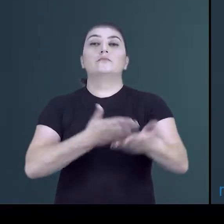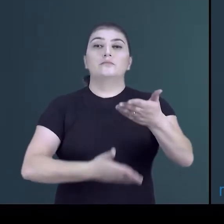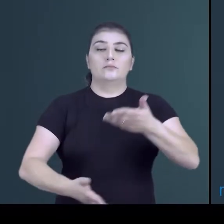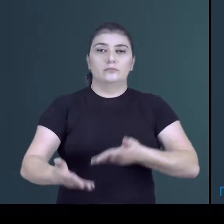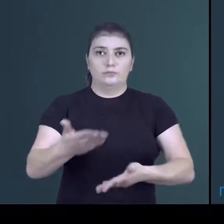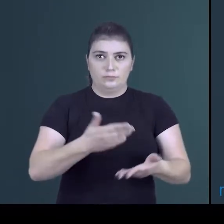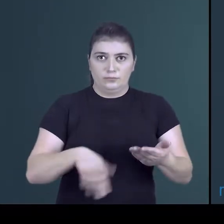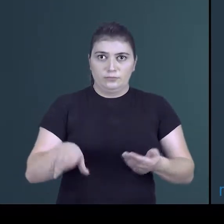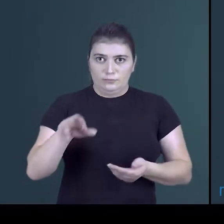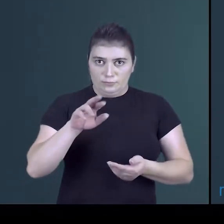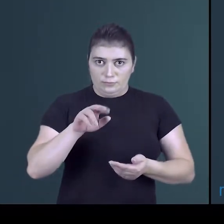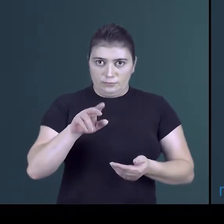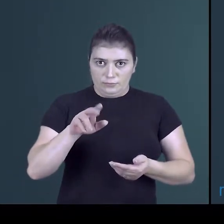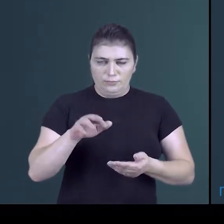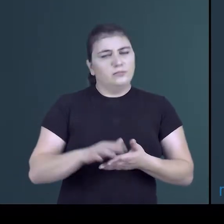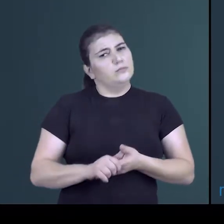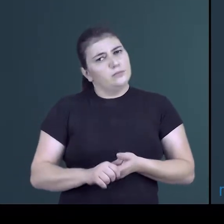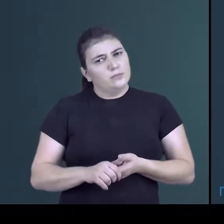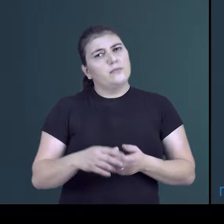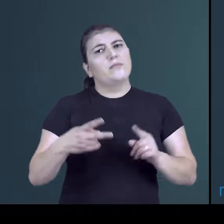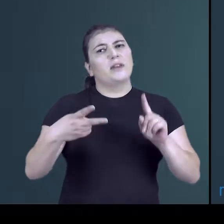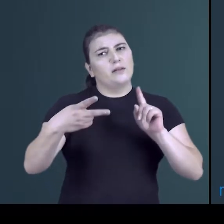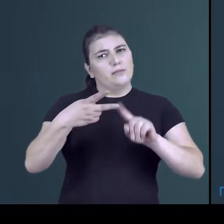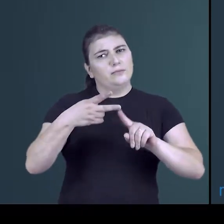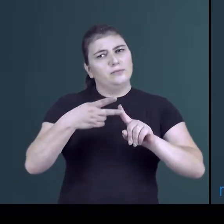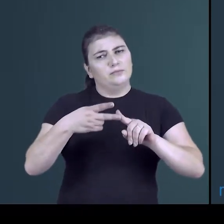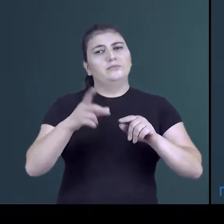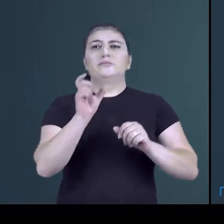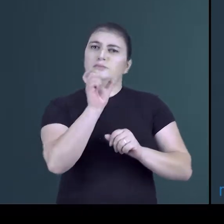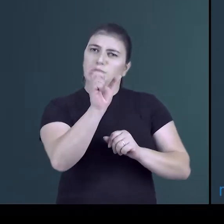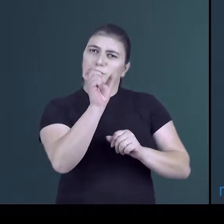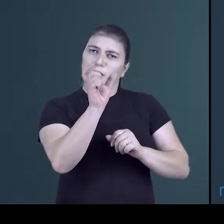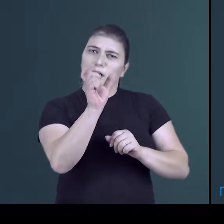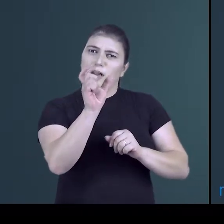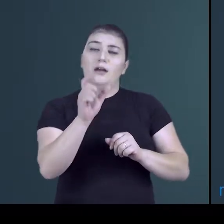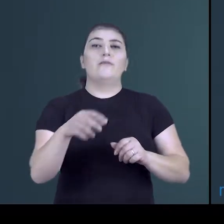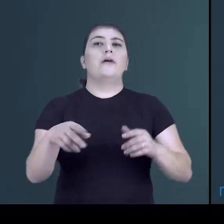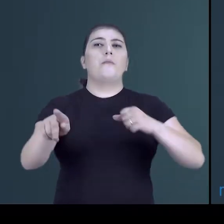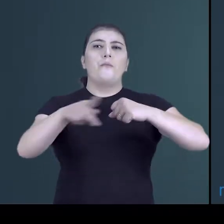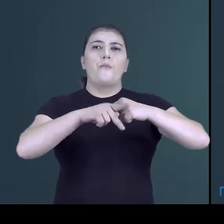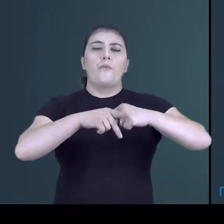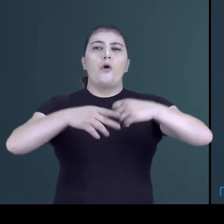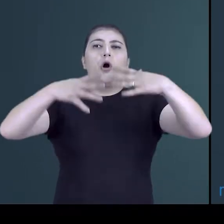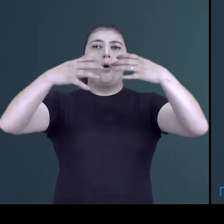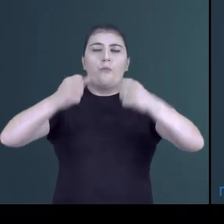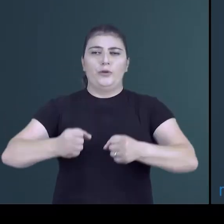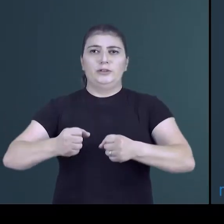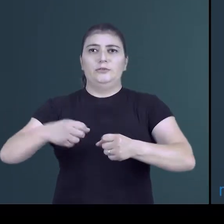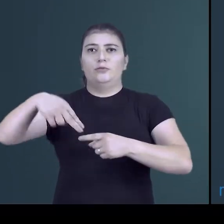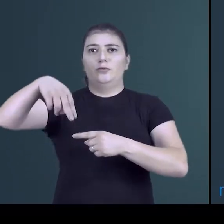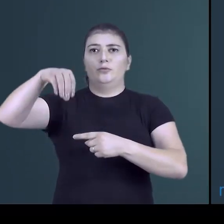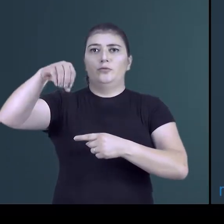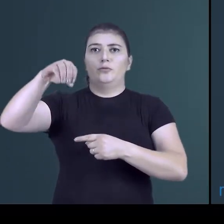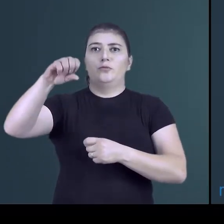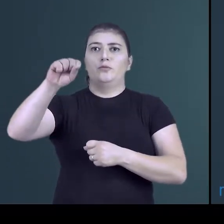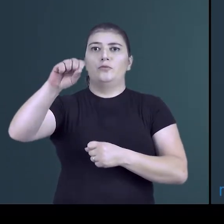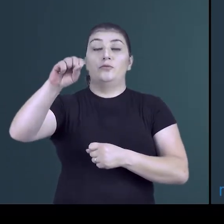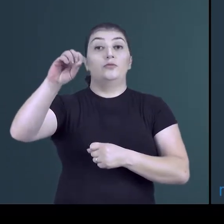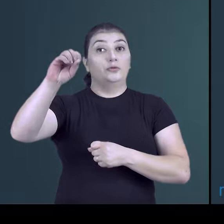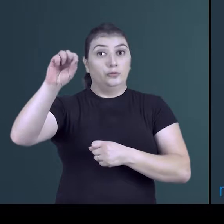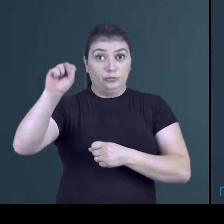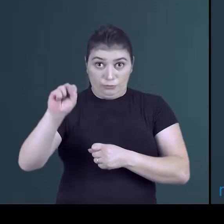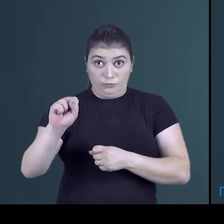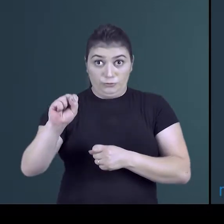a relação de igualdade. Já a segunda palavra é um pronome possessivo, nossos, aqui